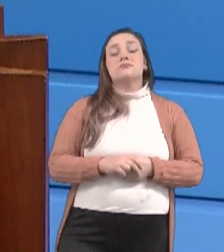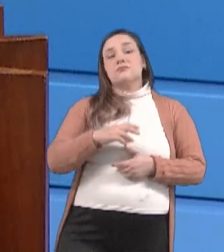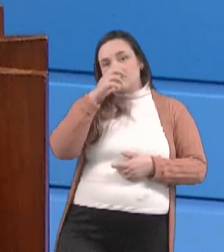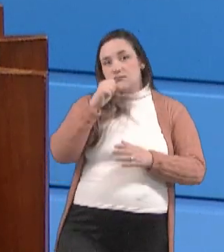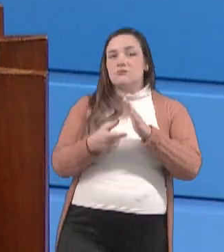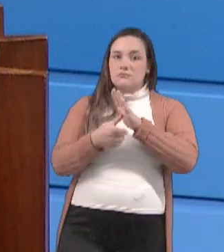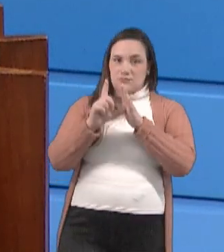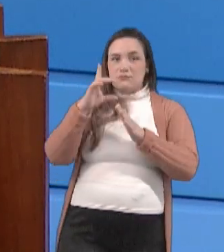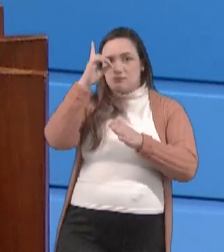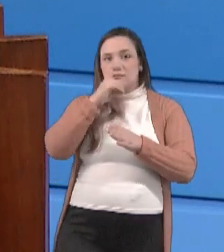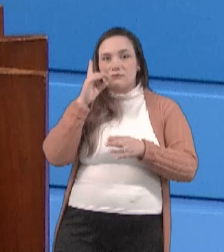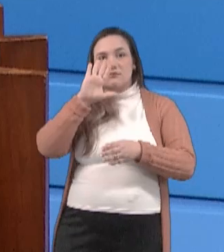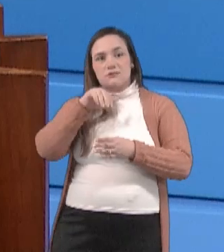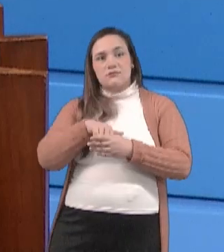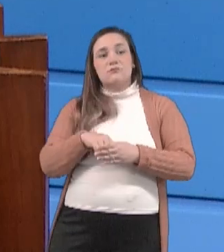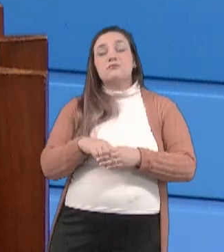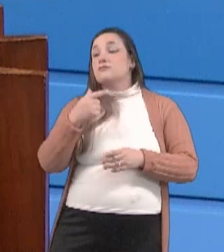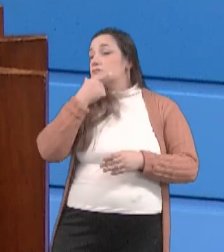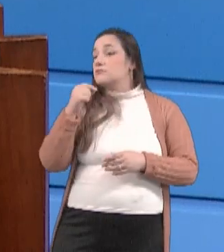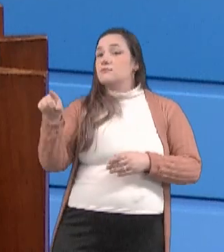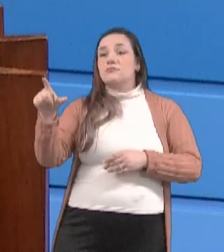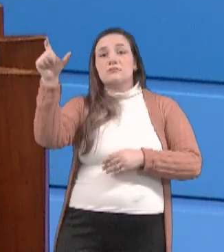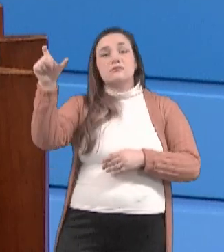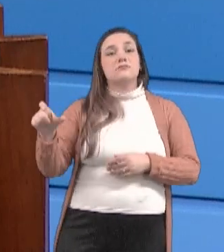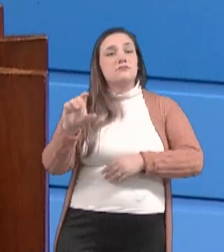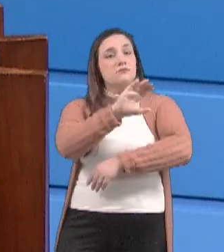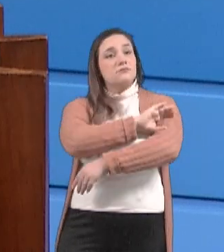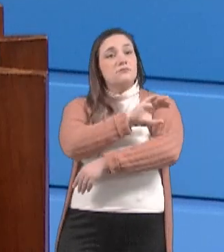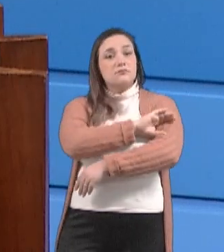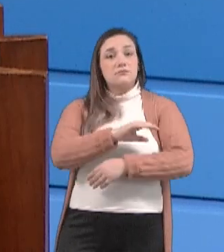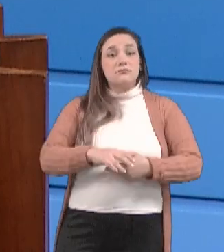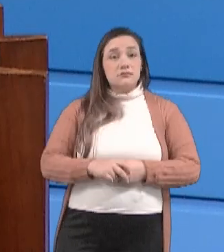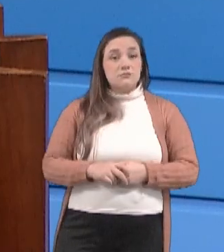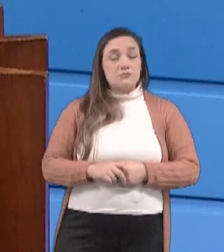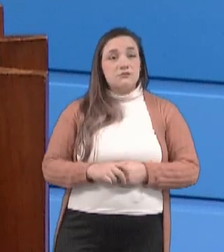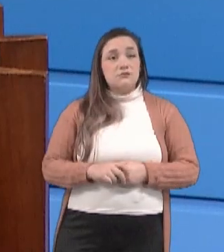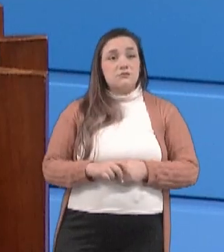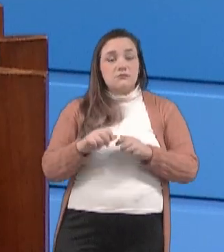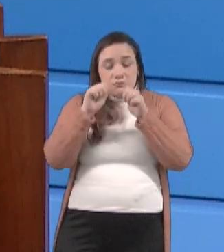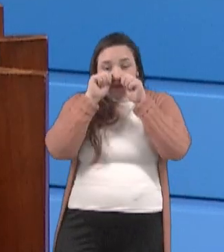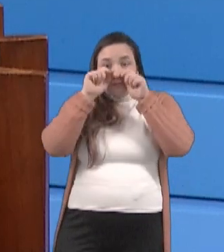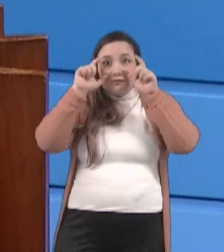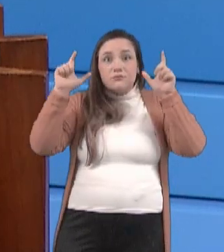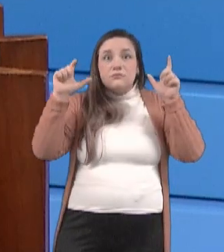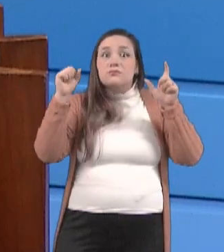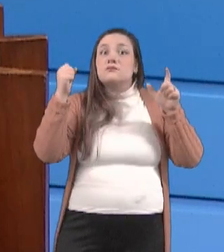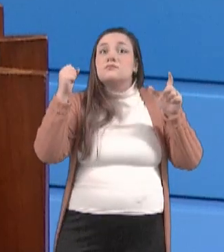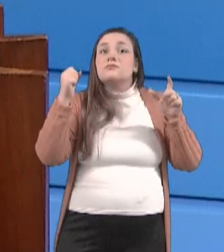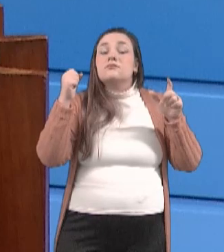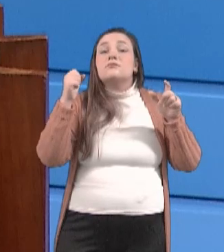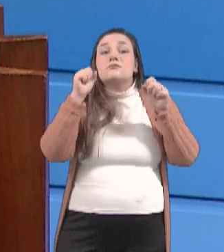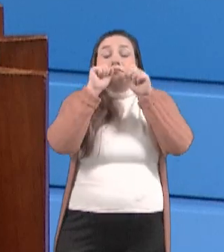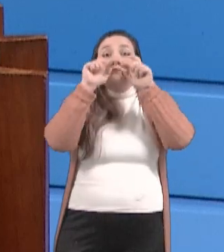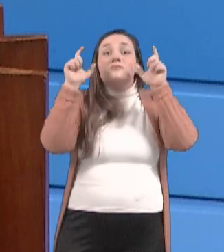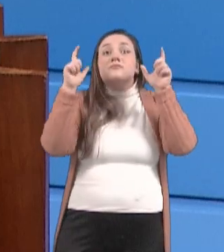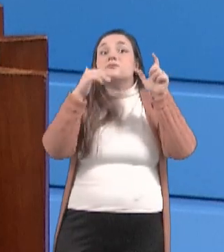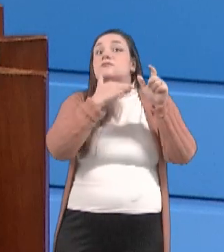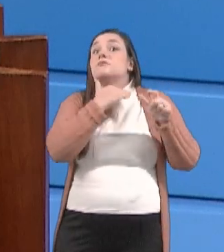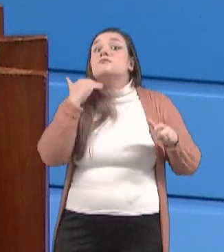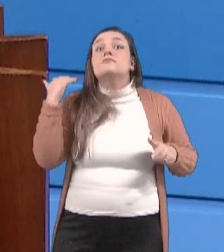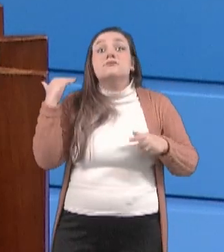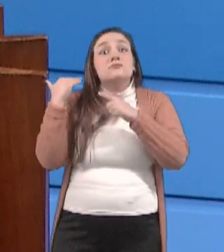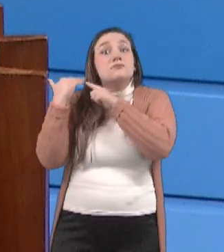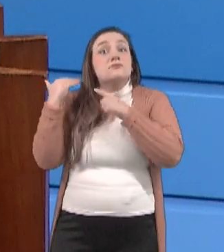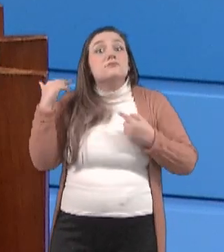eleições. Esse coordenador amanheceu morto no hotel que ele estava hospedado.